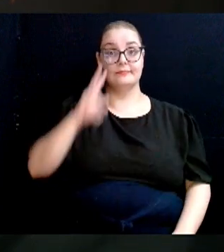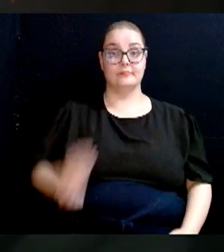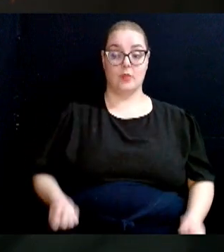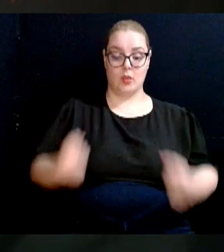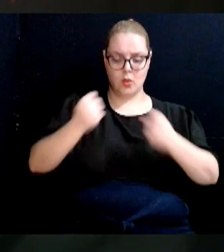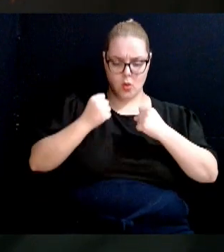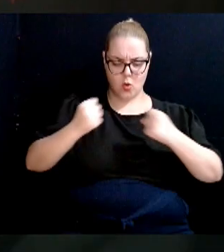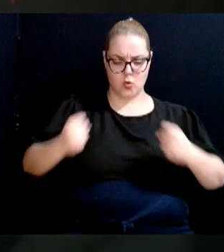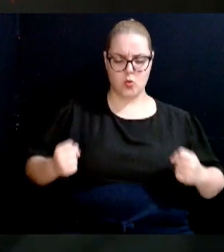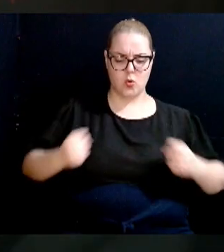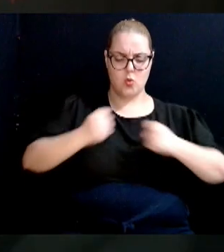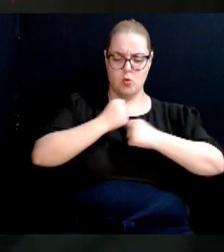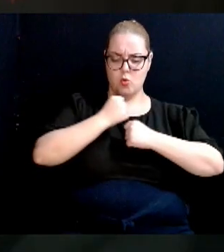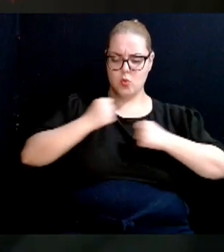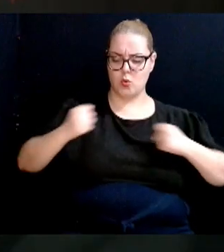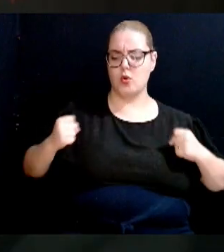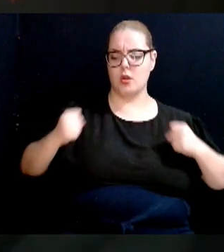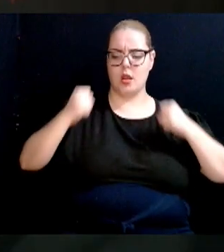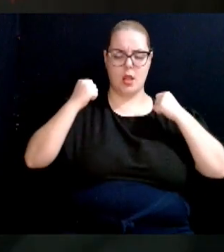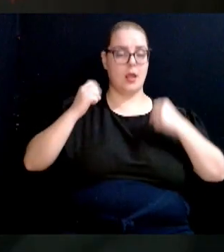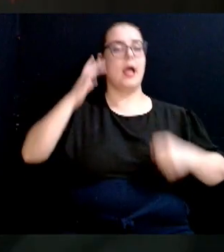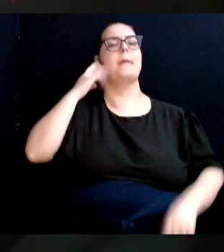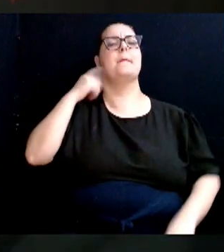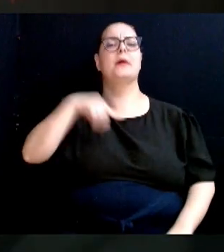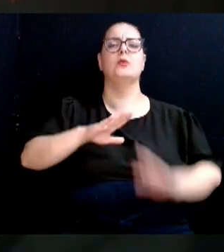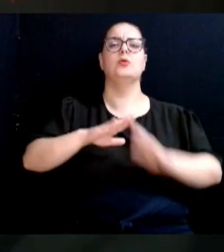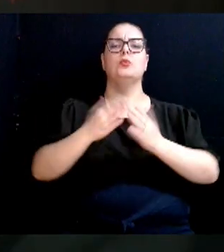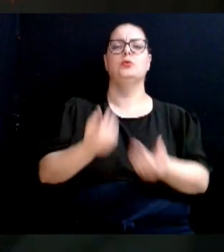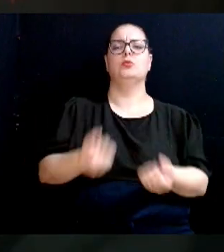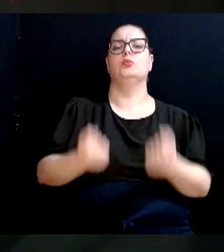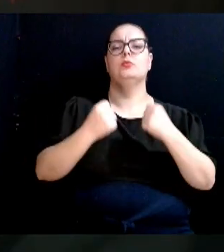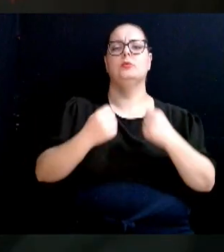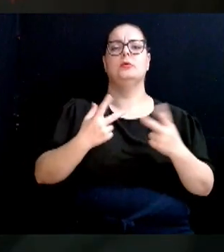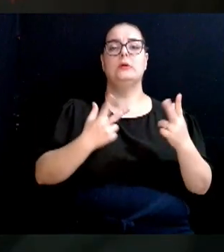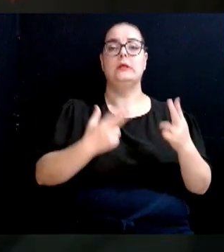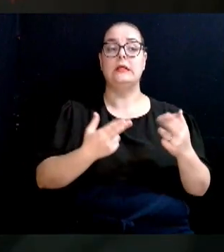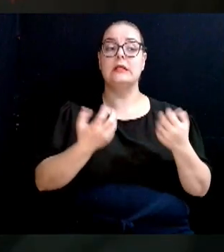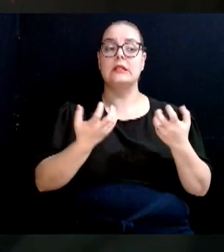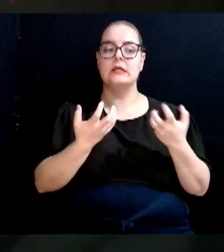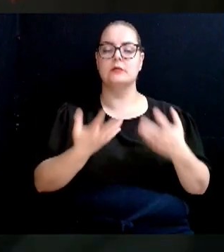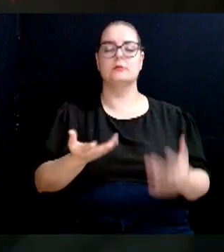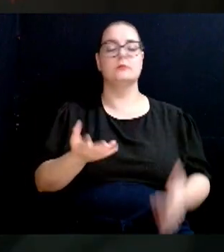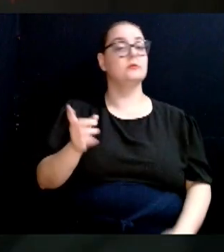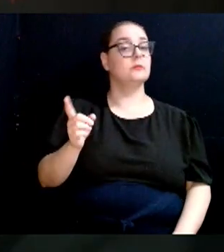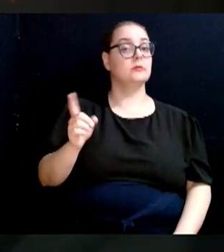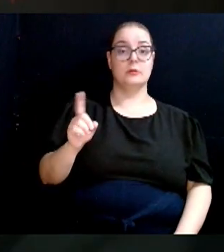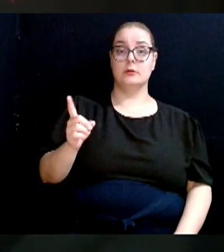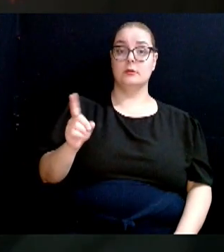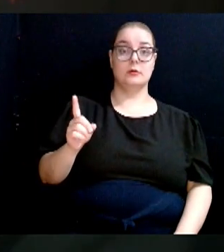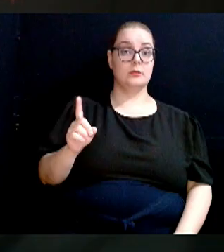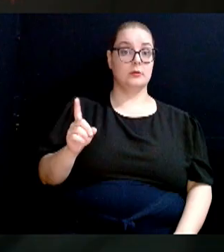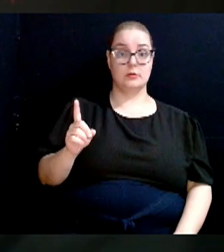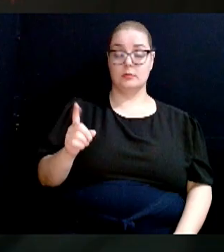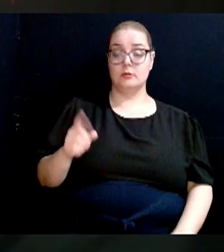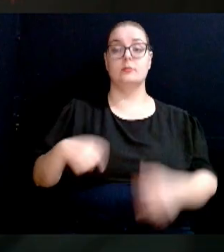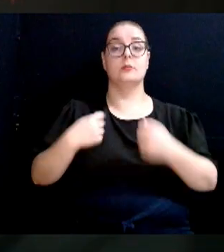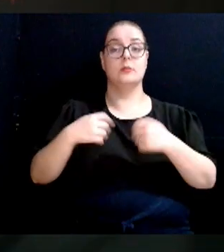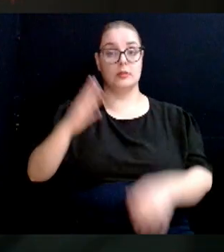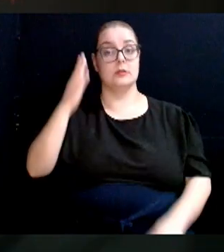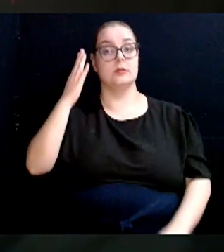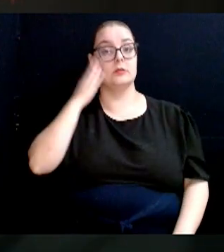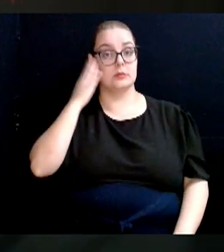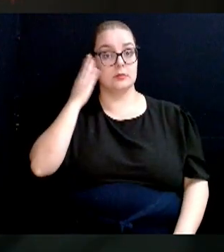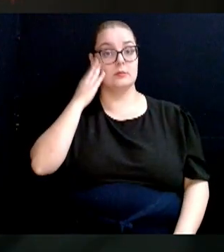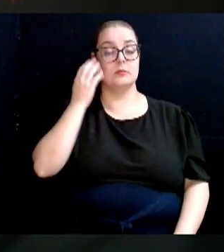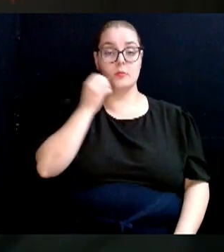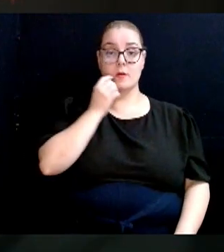fala assim, nossa, amanhã eu vou para a academia, quero fazer igualzinho. Não, a gente precisa entender sobre, né? Aquela